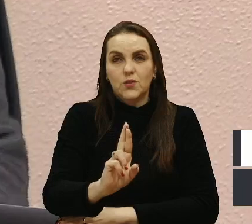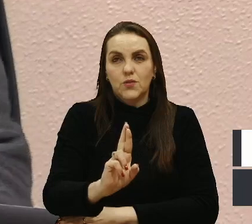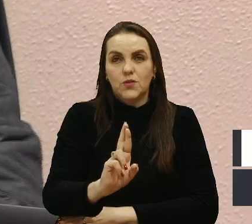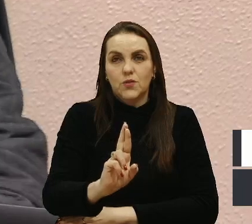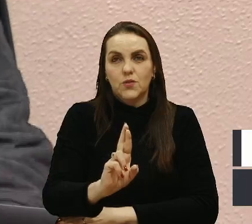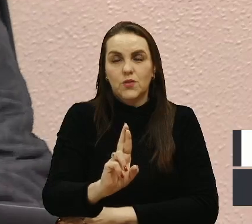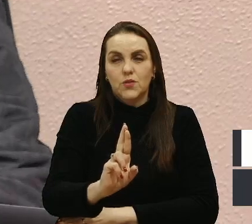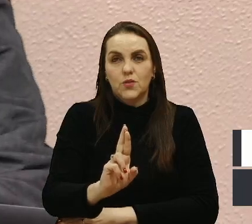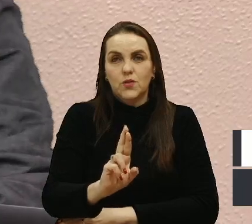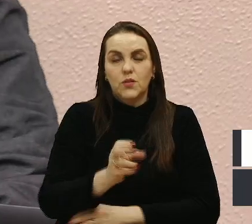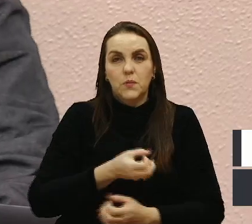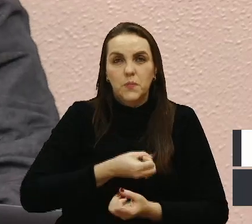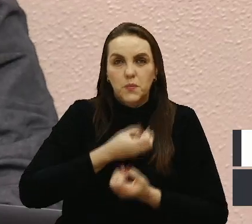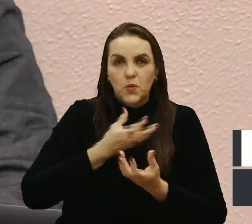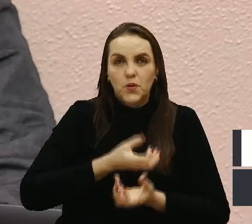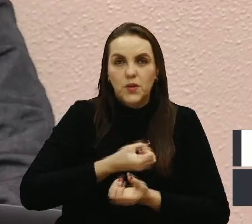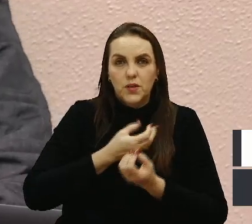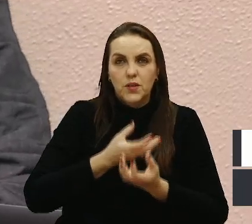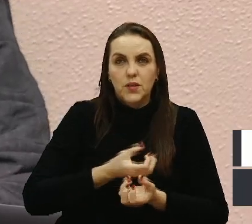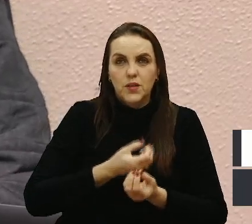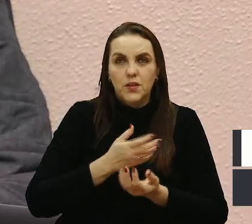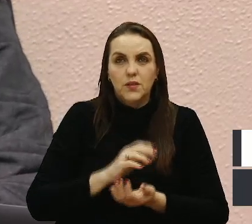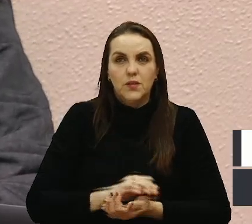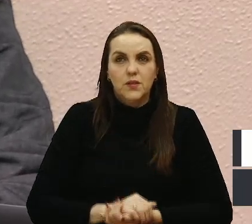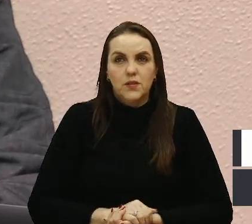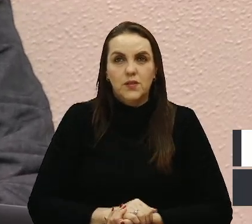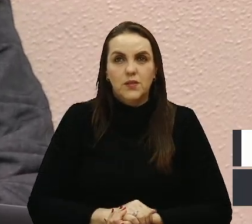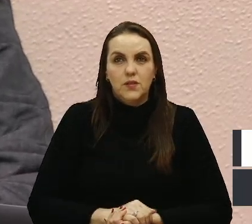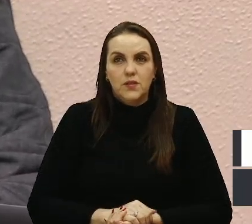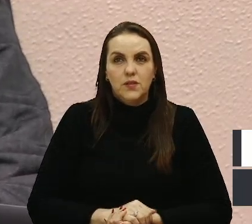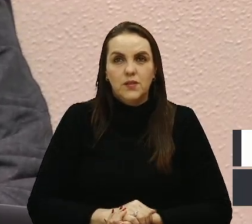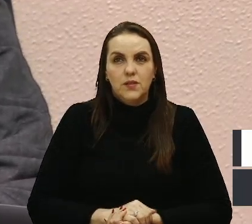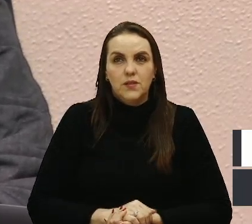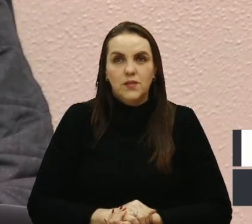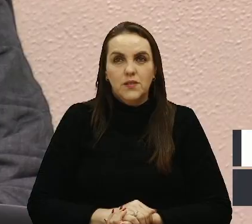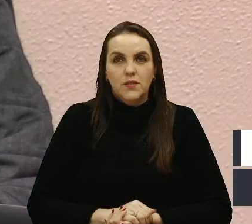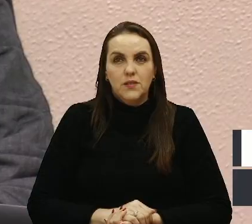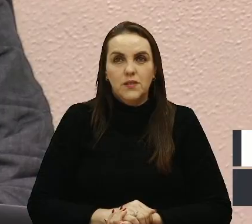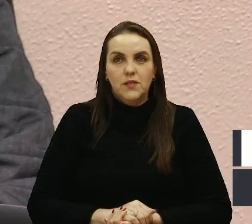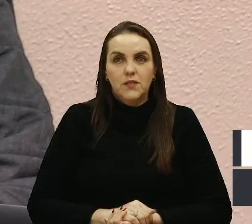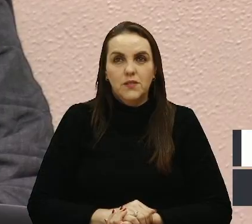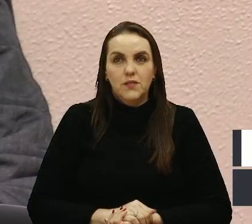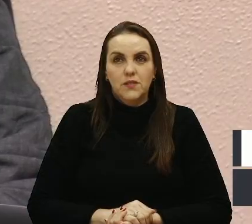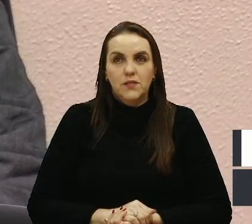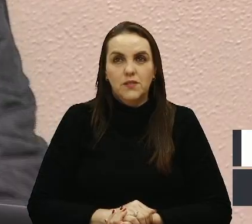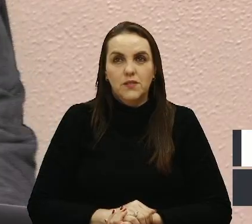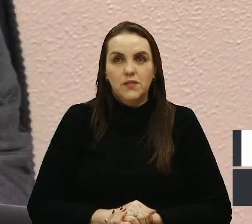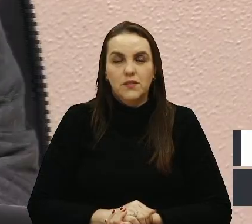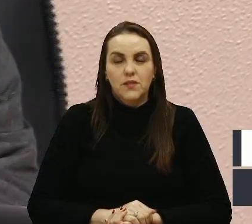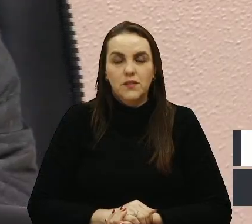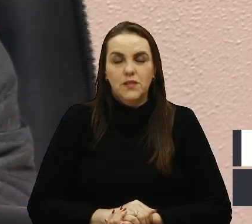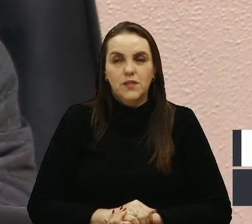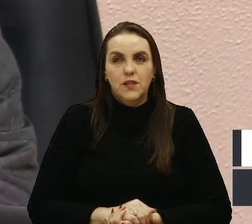do recital poético Há Resquícios de Mar em Mim.